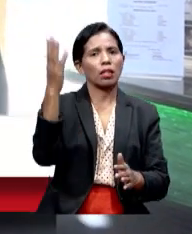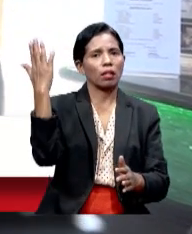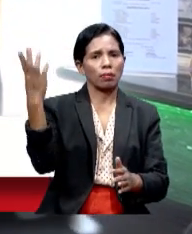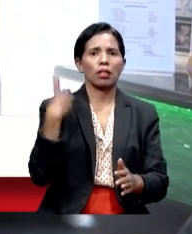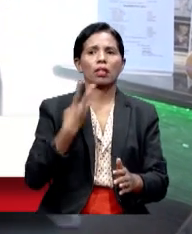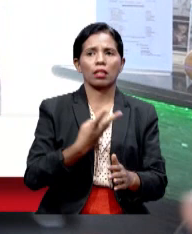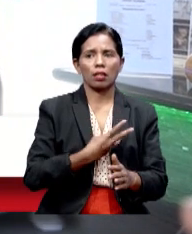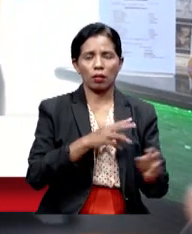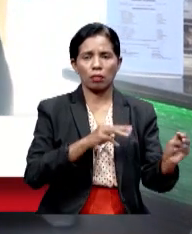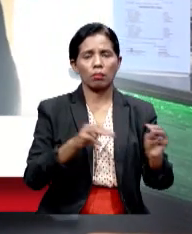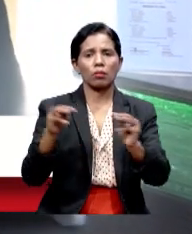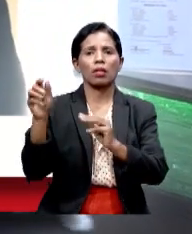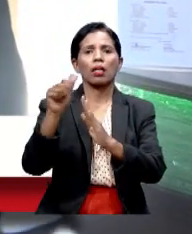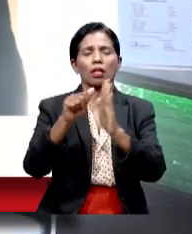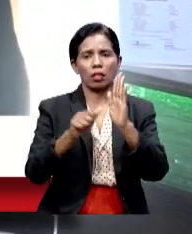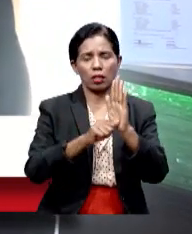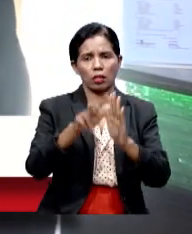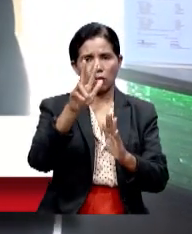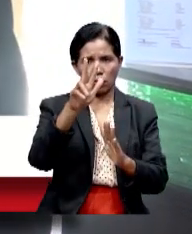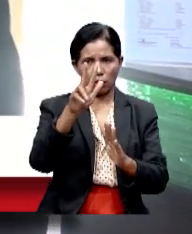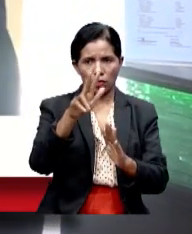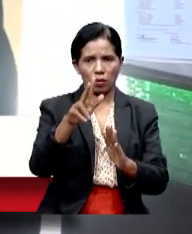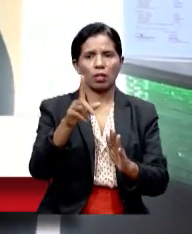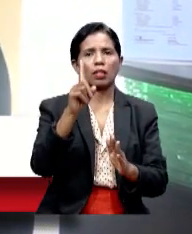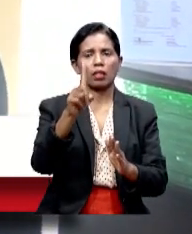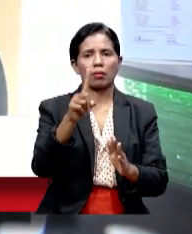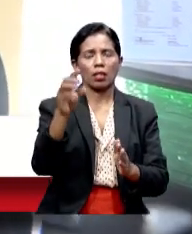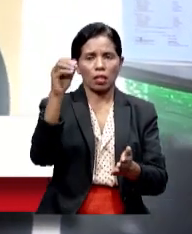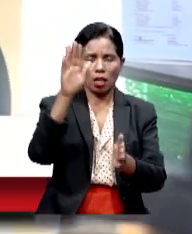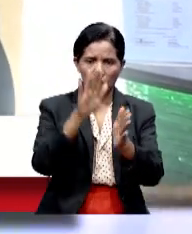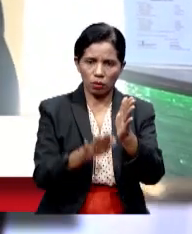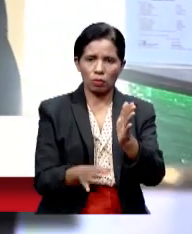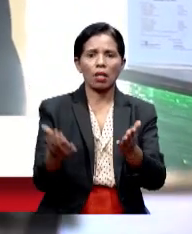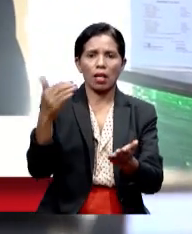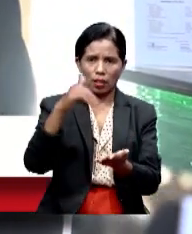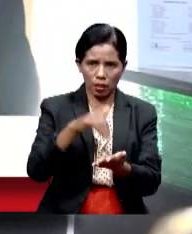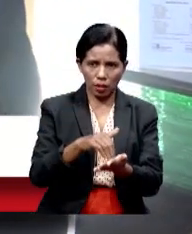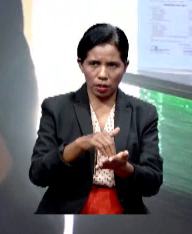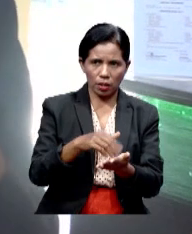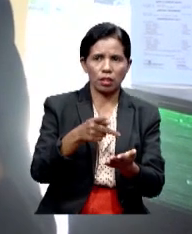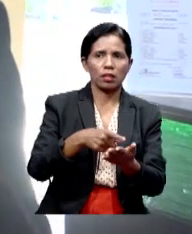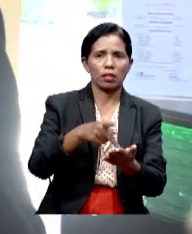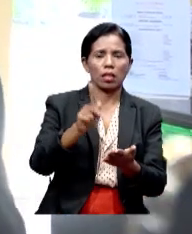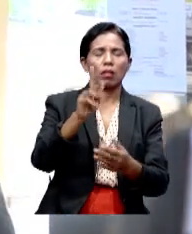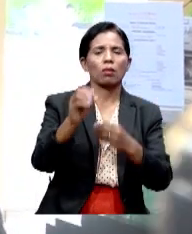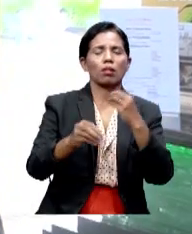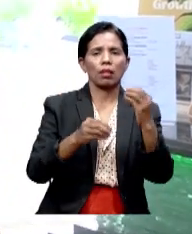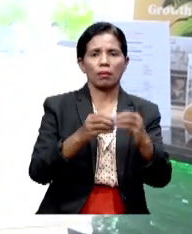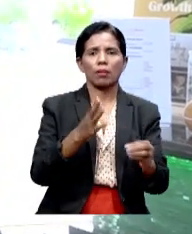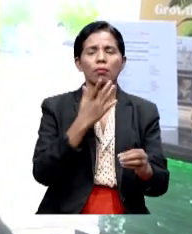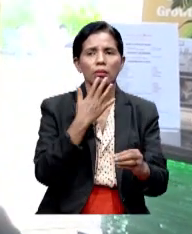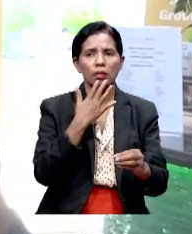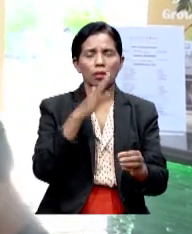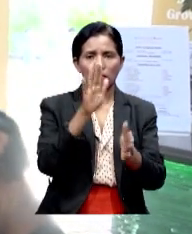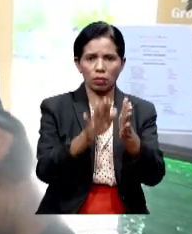a alterar o artigo tolo. E da maca atu, hatum filafale, tasa kona ba masimi darniane